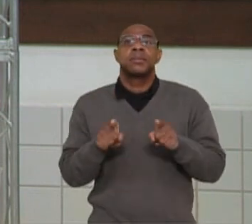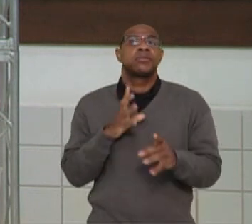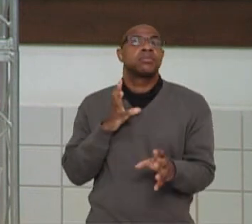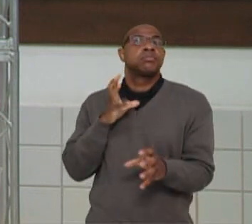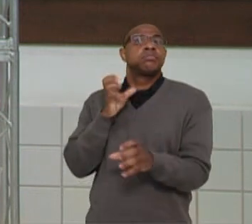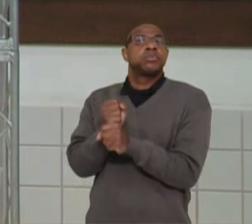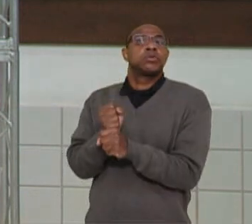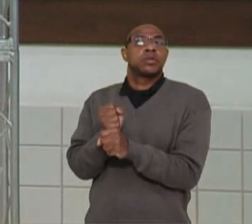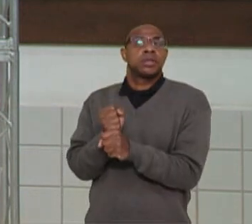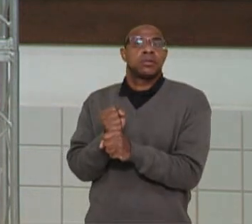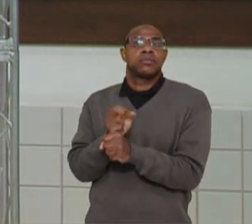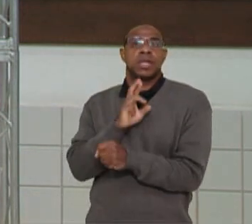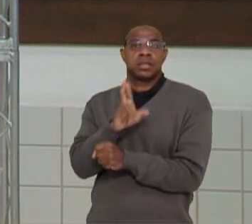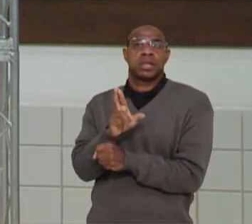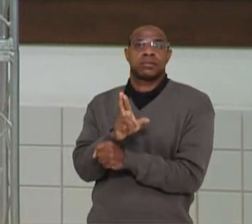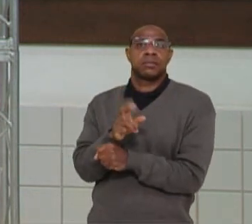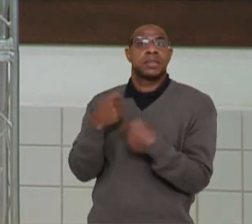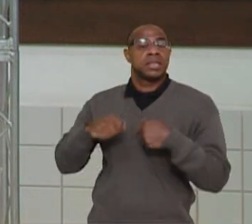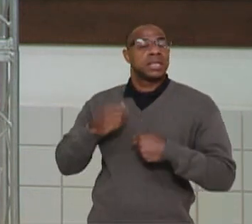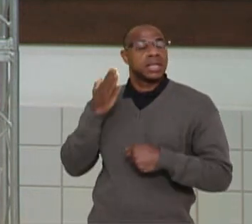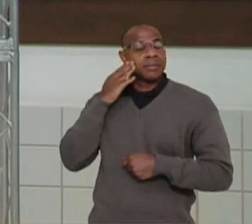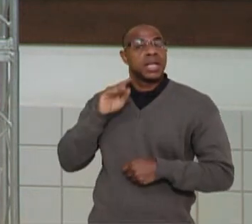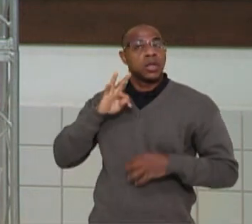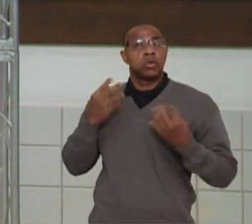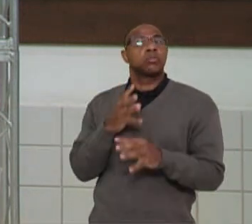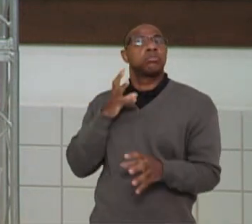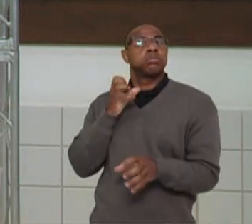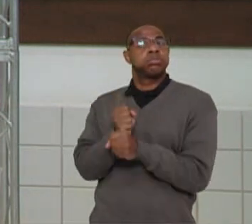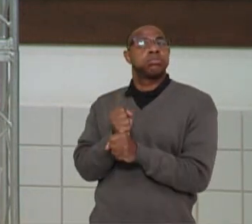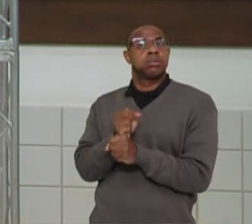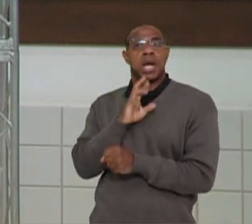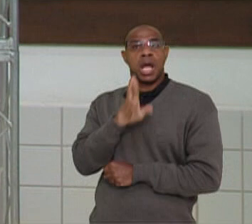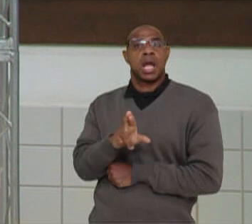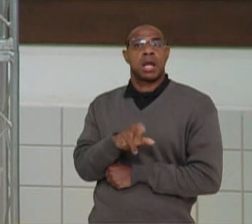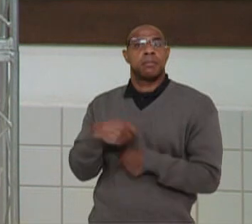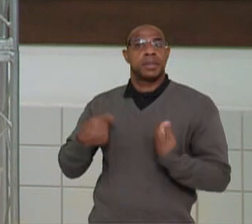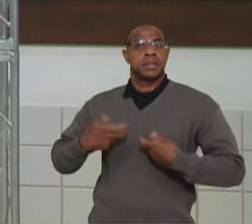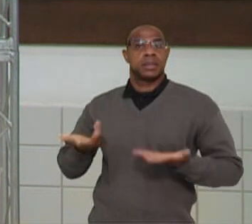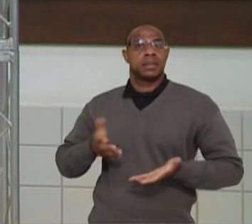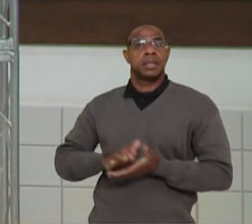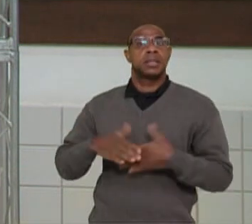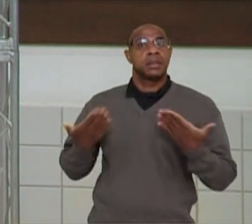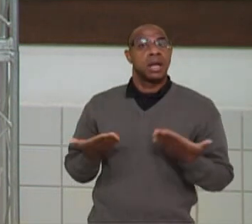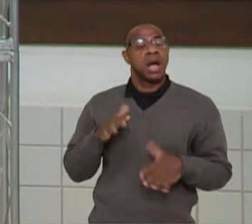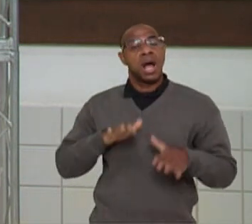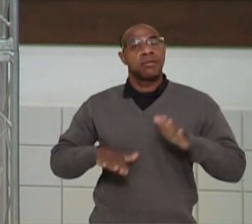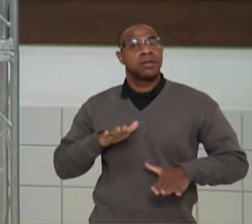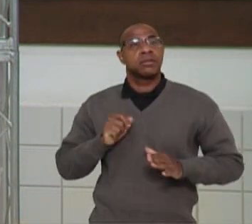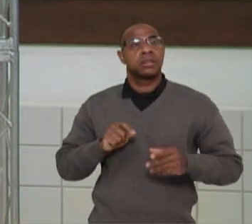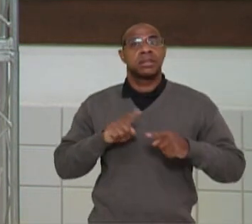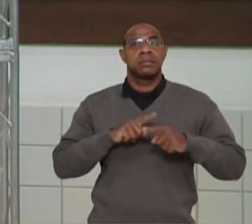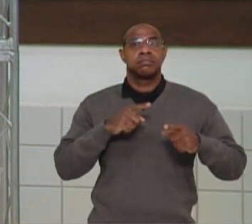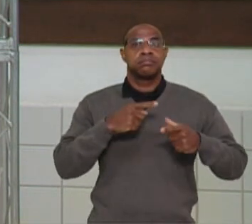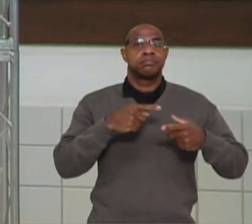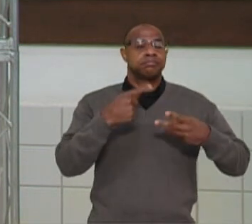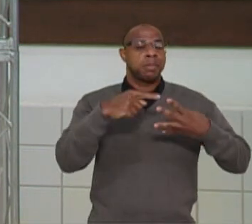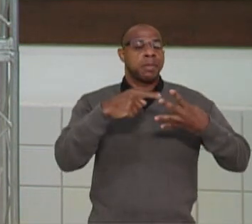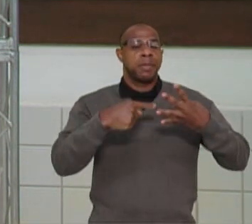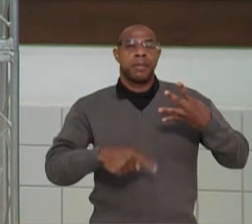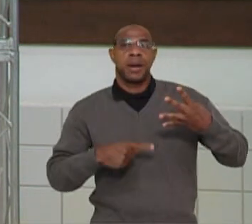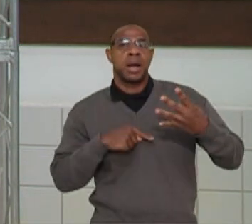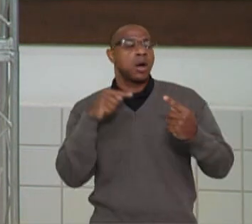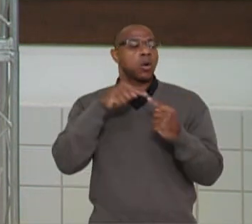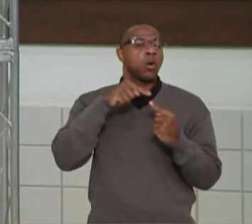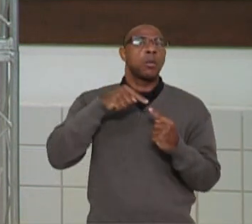resultados. Então eu tenho que saber todos os resultados possíveis. Às vezes é um resultado acessível. Às vezes é uma lista em que eu tenho várias combinações